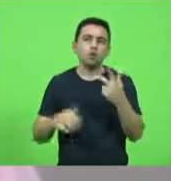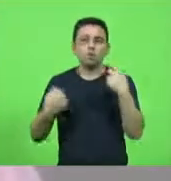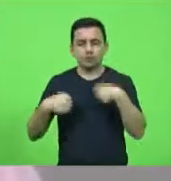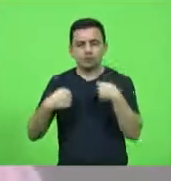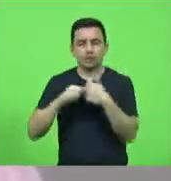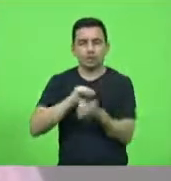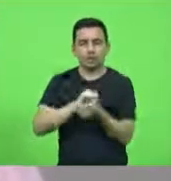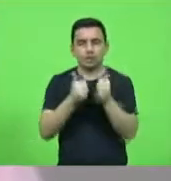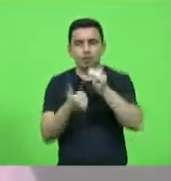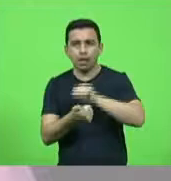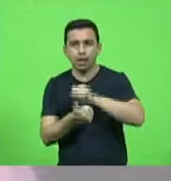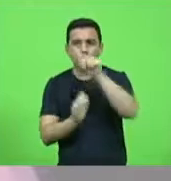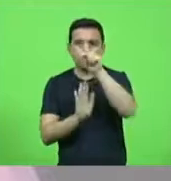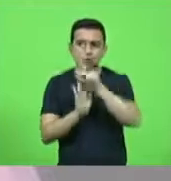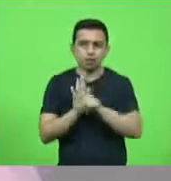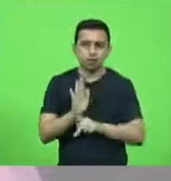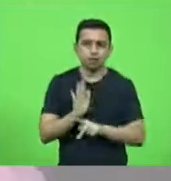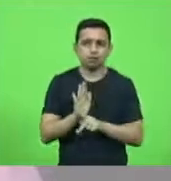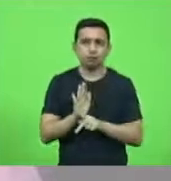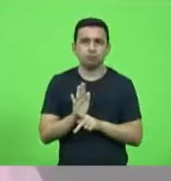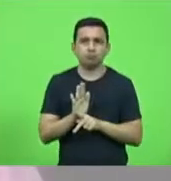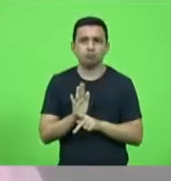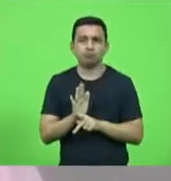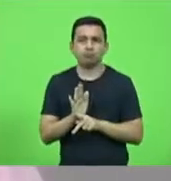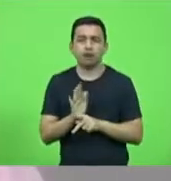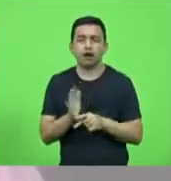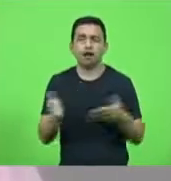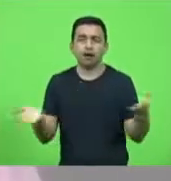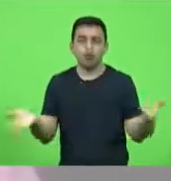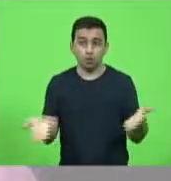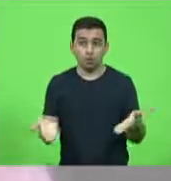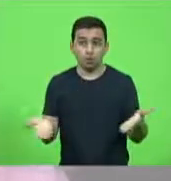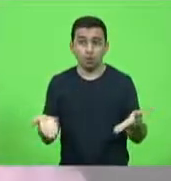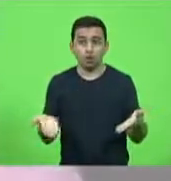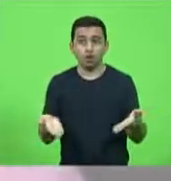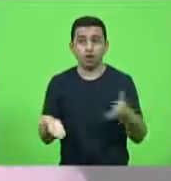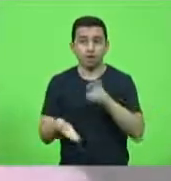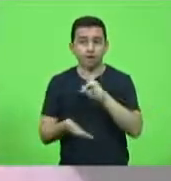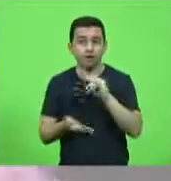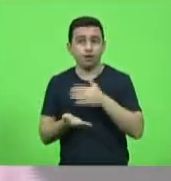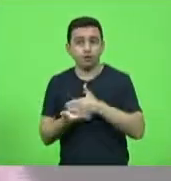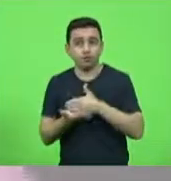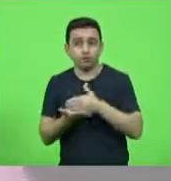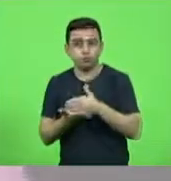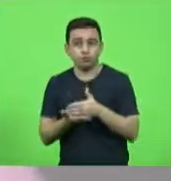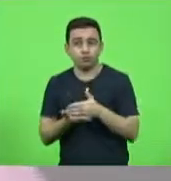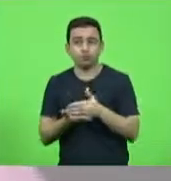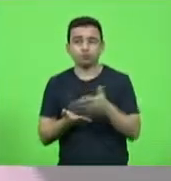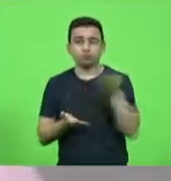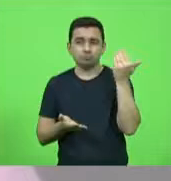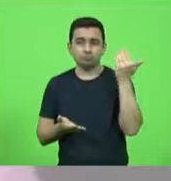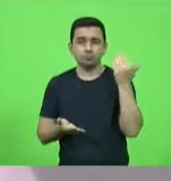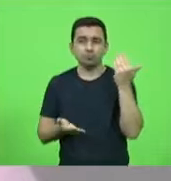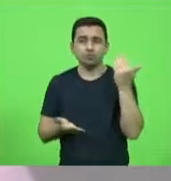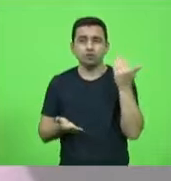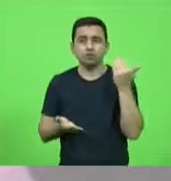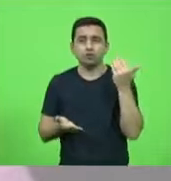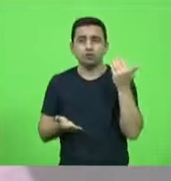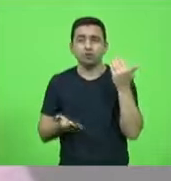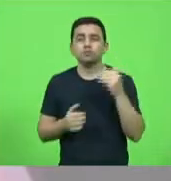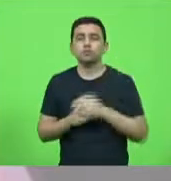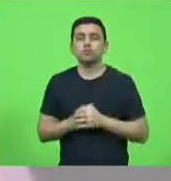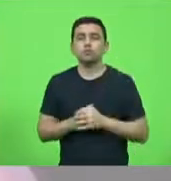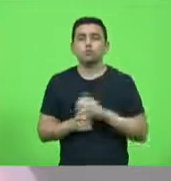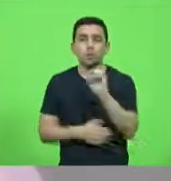adaptando o projeto e que agora iriam reiniciar, na época ele disse, iriam reiniciar